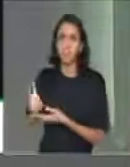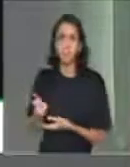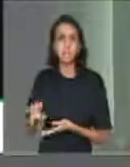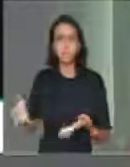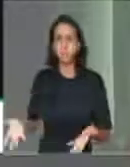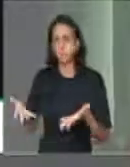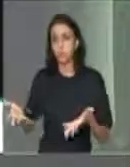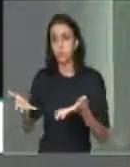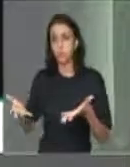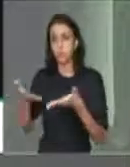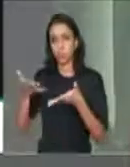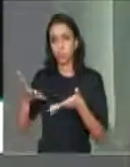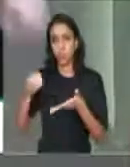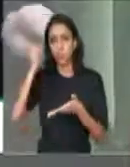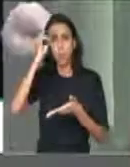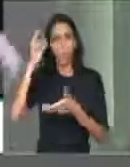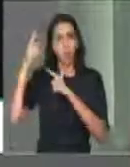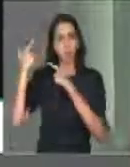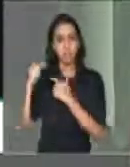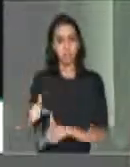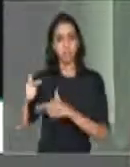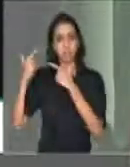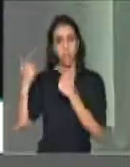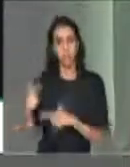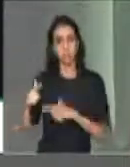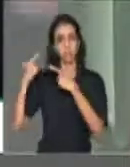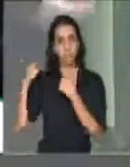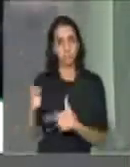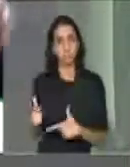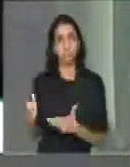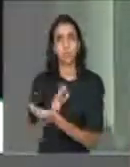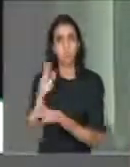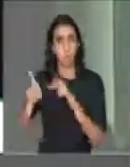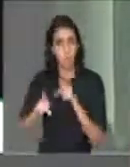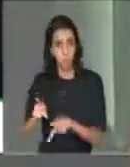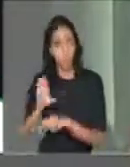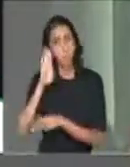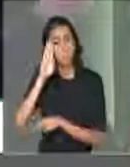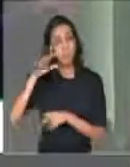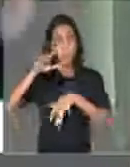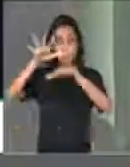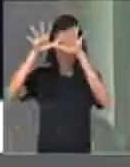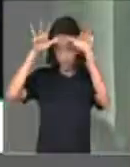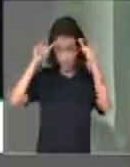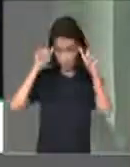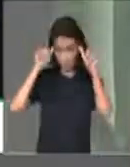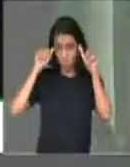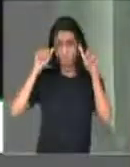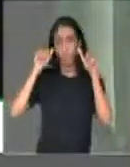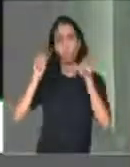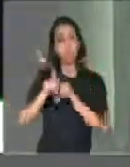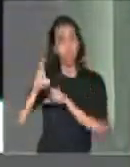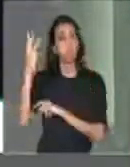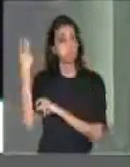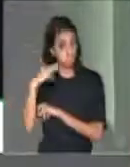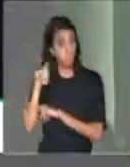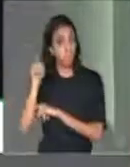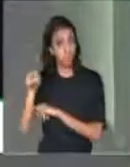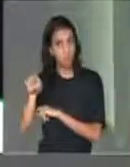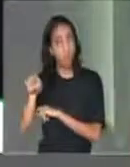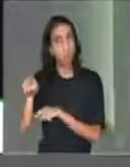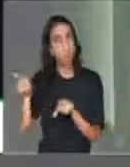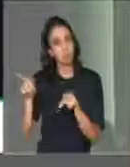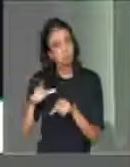saber tradicional dos povos tradicionais brasileiros, particularmente os da Amazônia, incluindo o Maranhão, que é